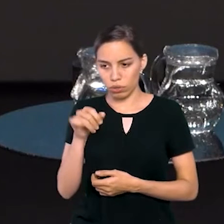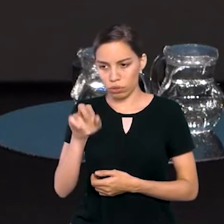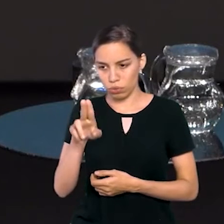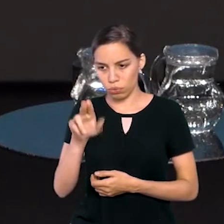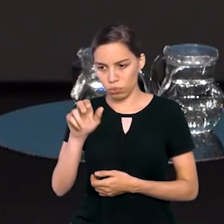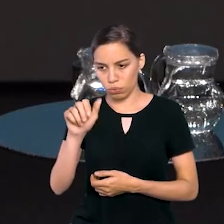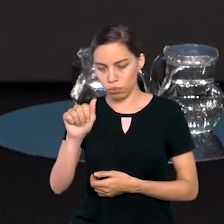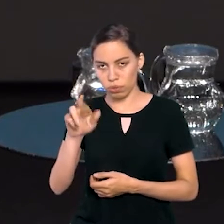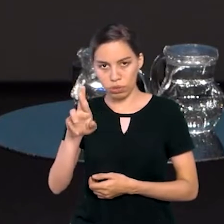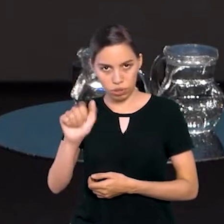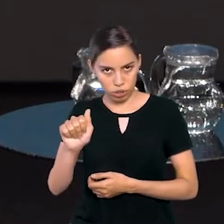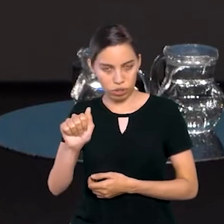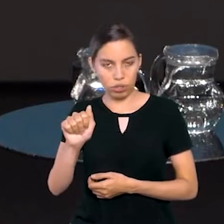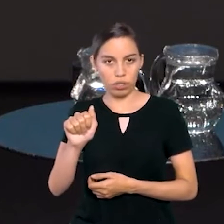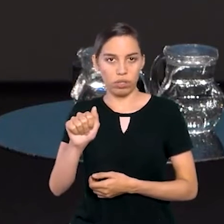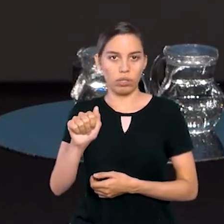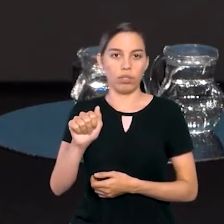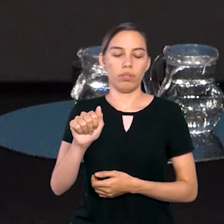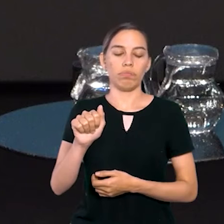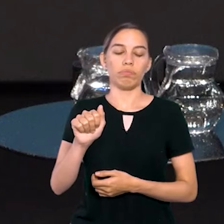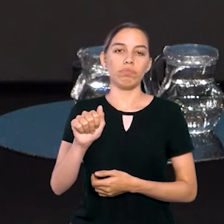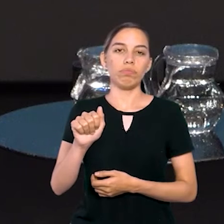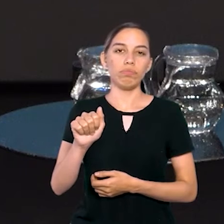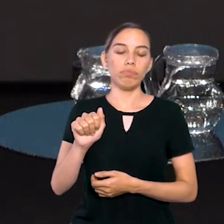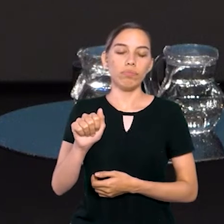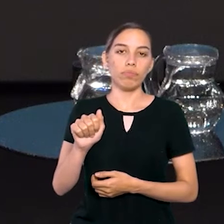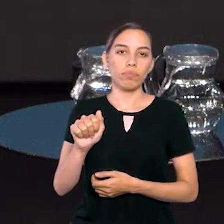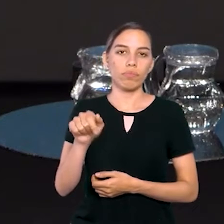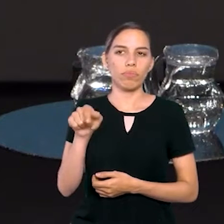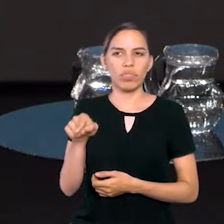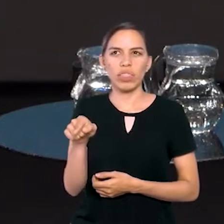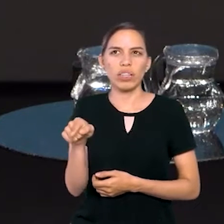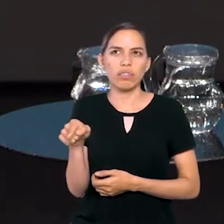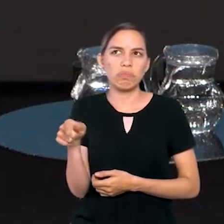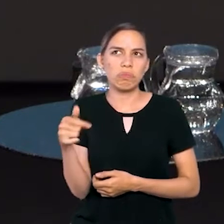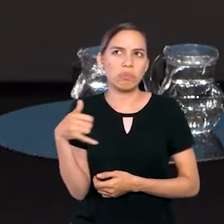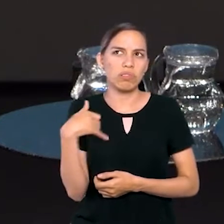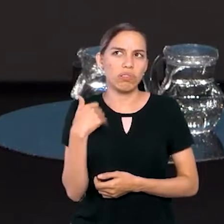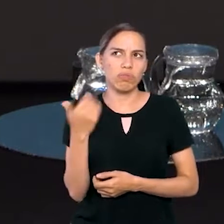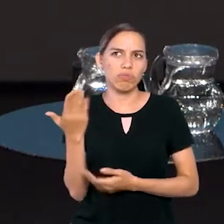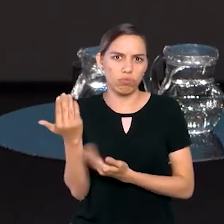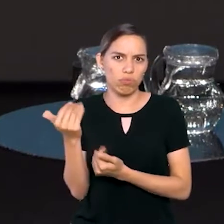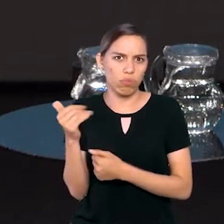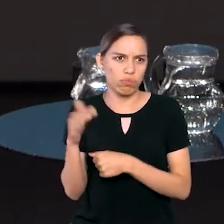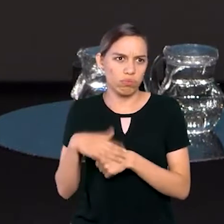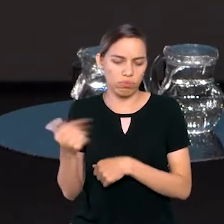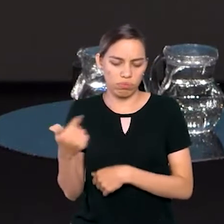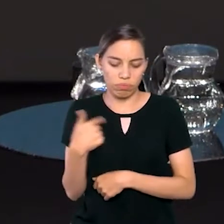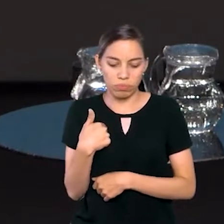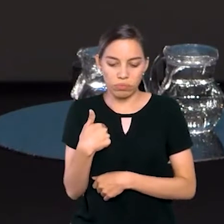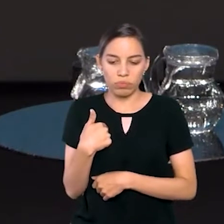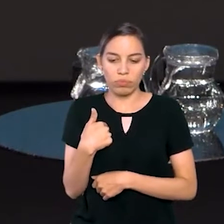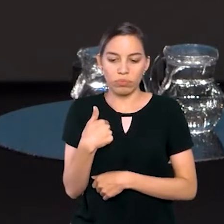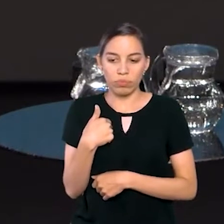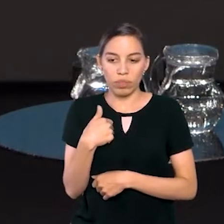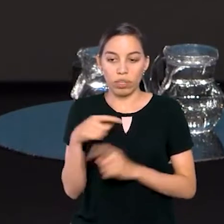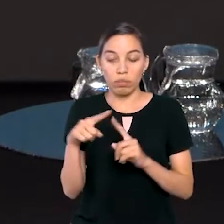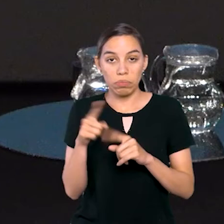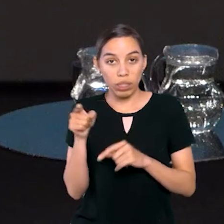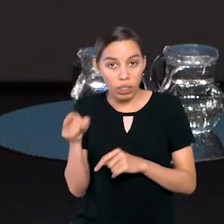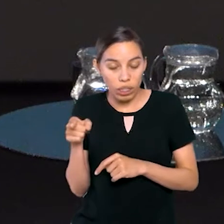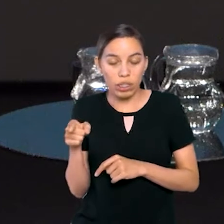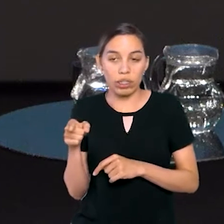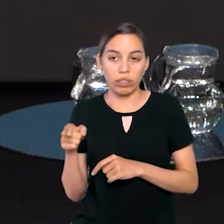Maxuara Cadiuel, ele é um pouquinho mais novo do que eu só, mas quando